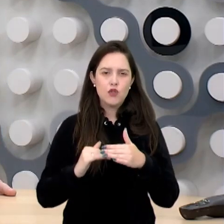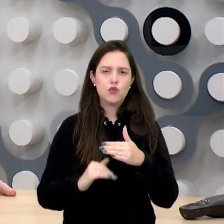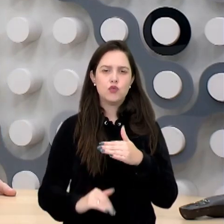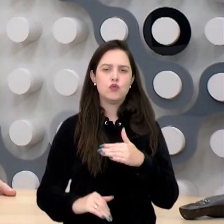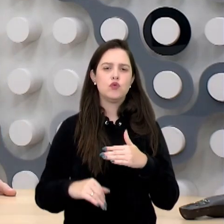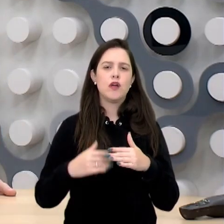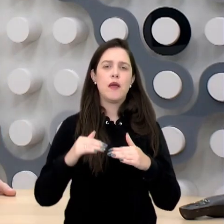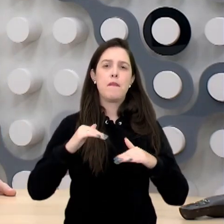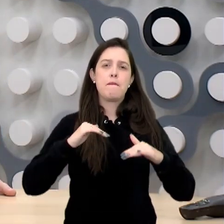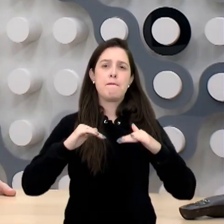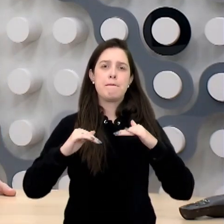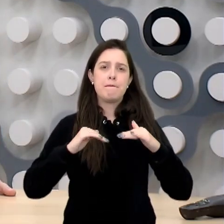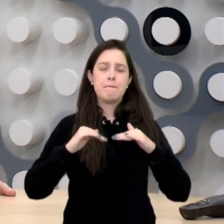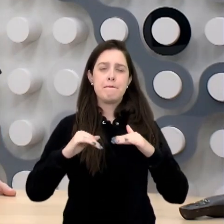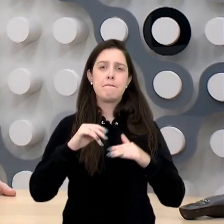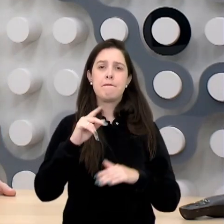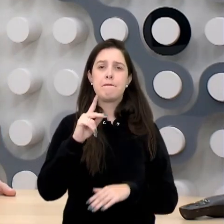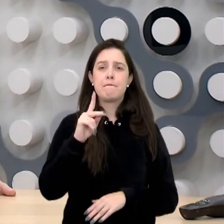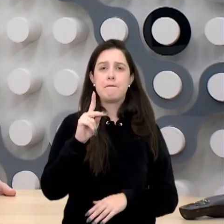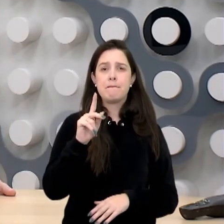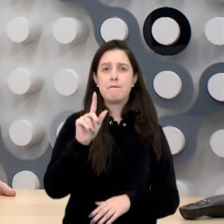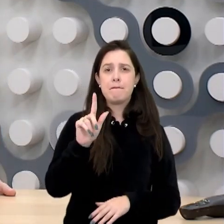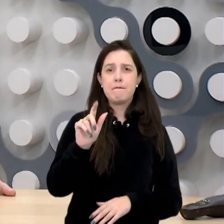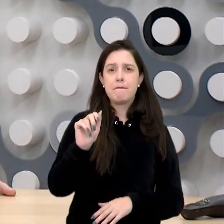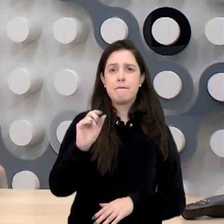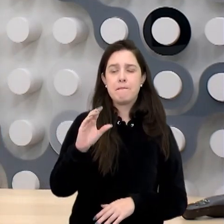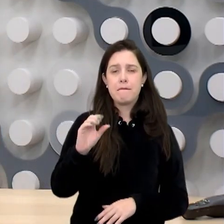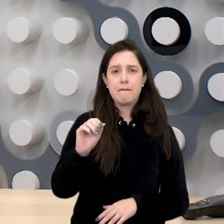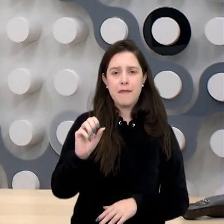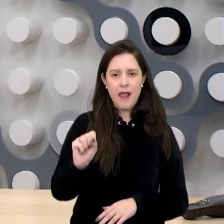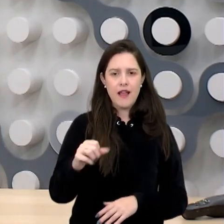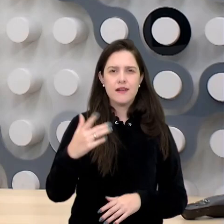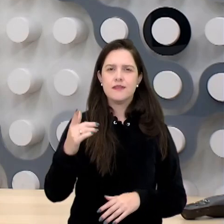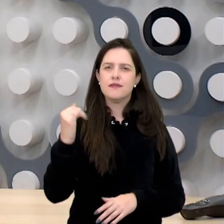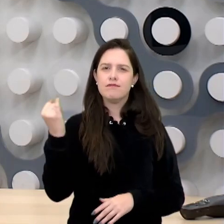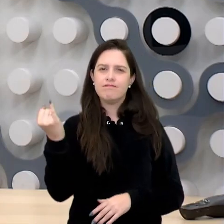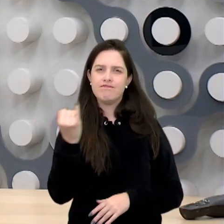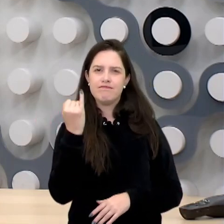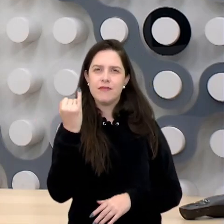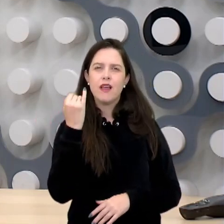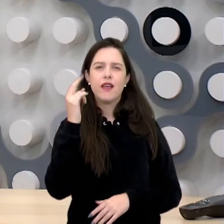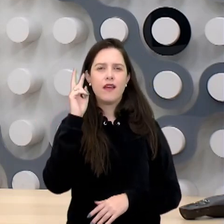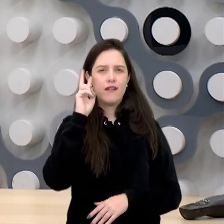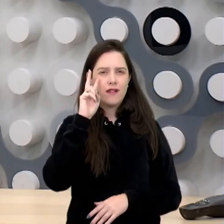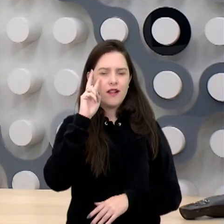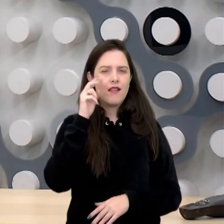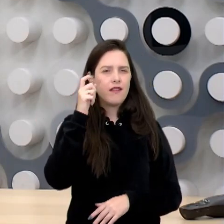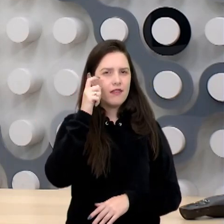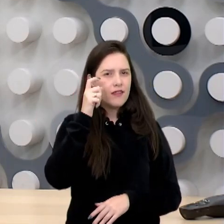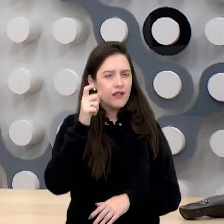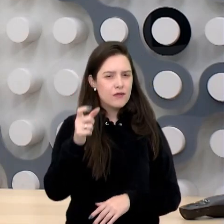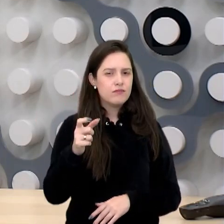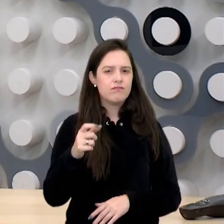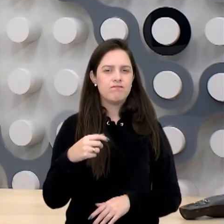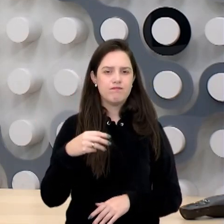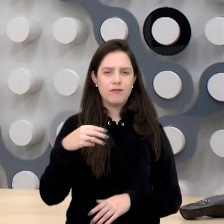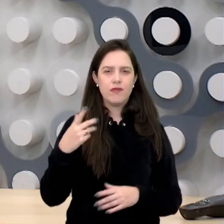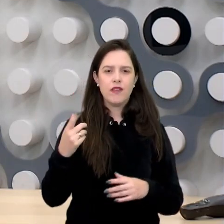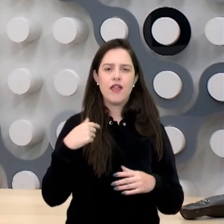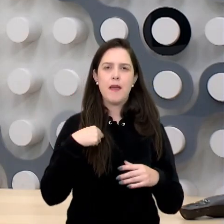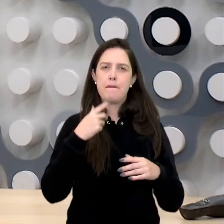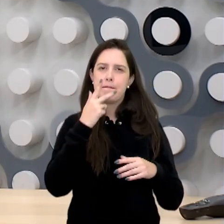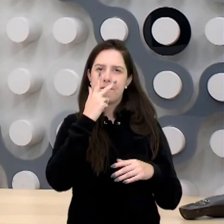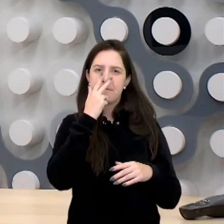aí o movimento aí das placas tectônicas, né, que é importante retratar isso aí, né, que é o manto, ele